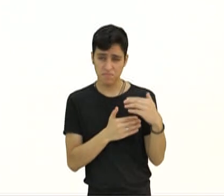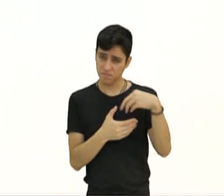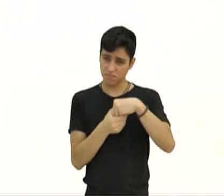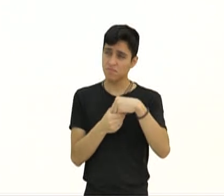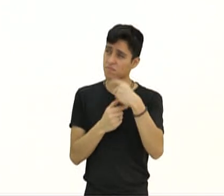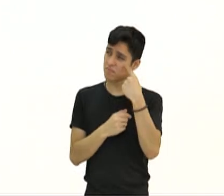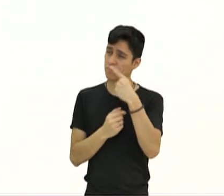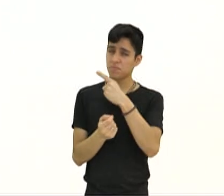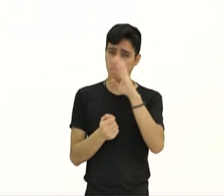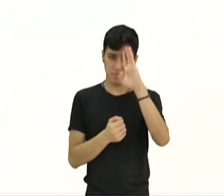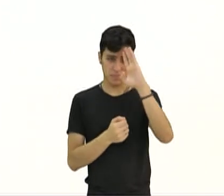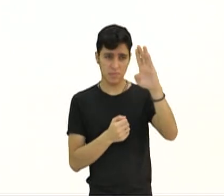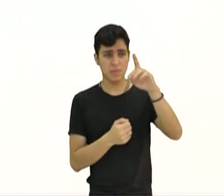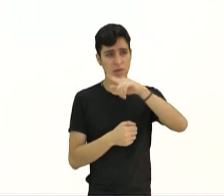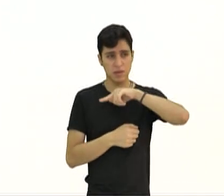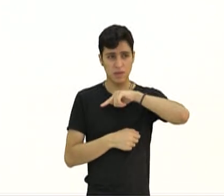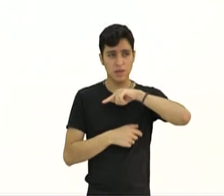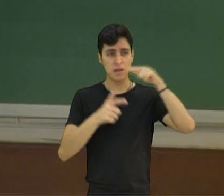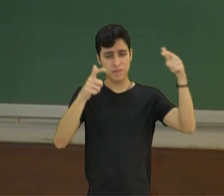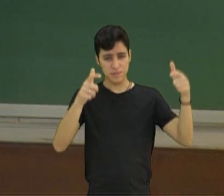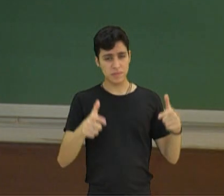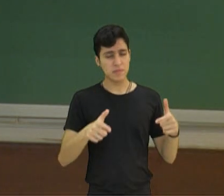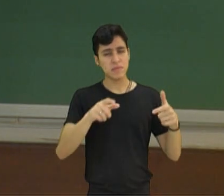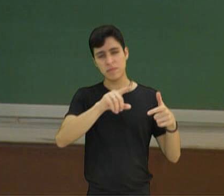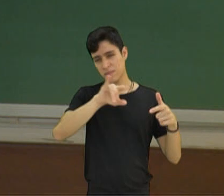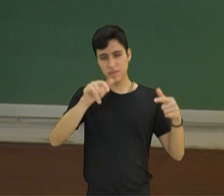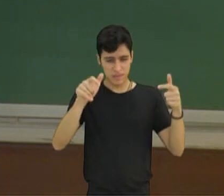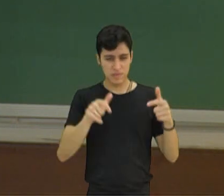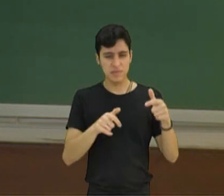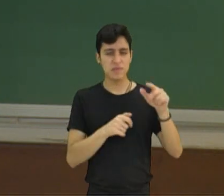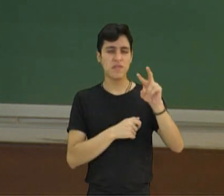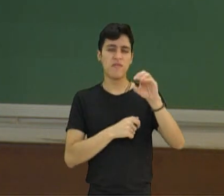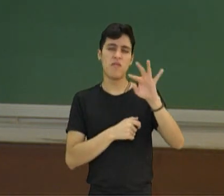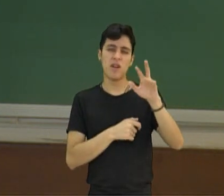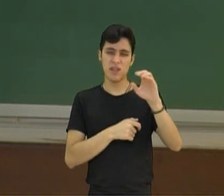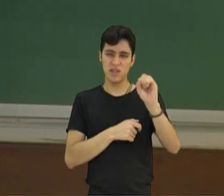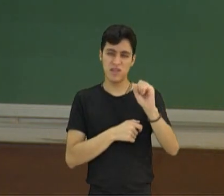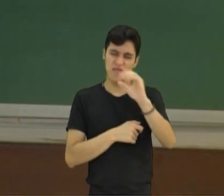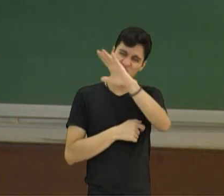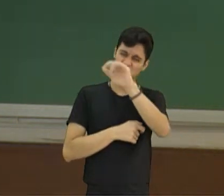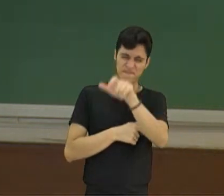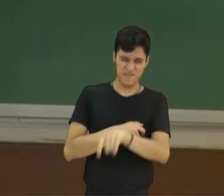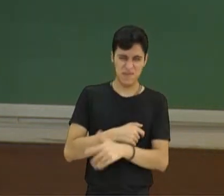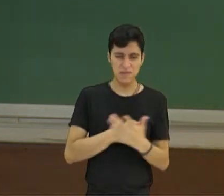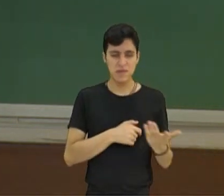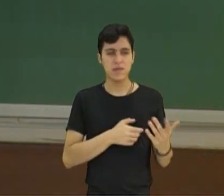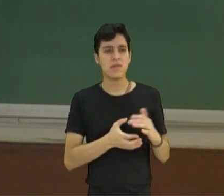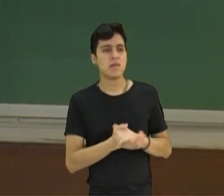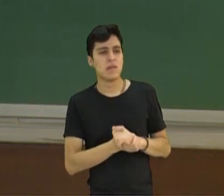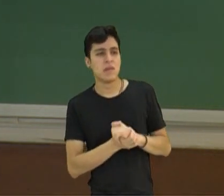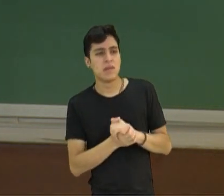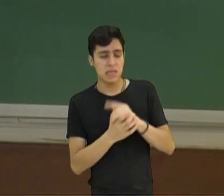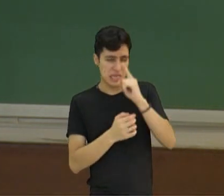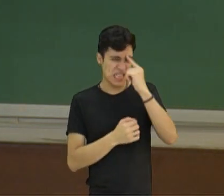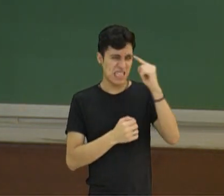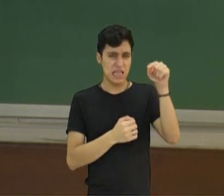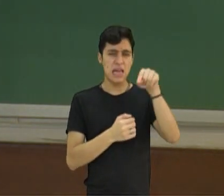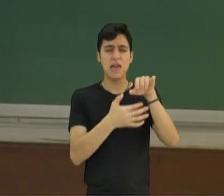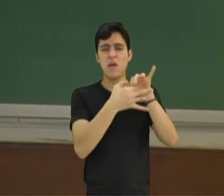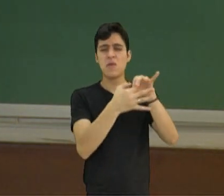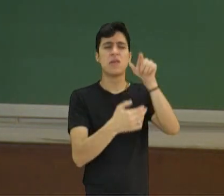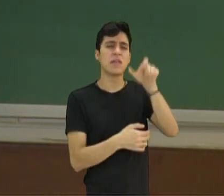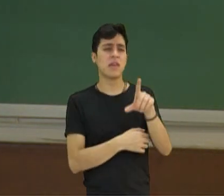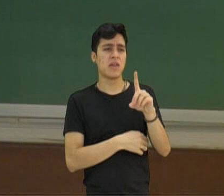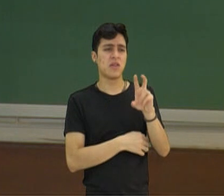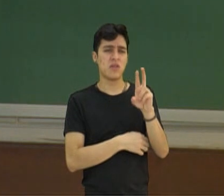introdução. Nós temos ali o local e data, os vocativos, a ideia aqui, uma contextualização de quem é Drummond